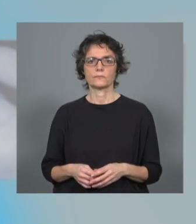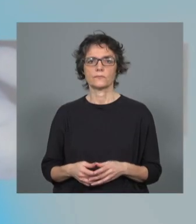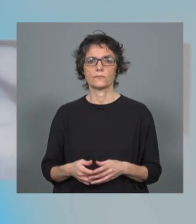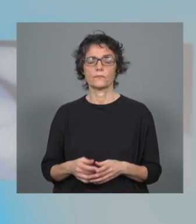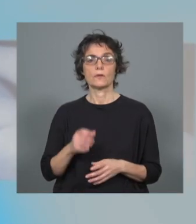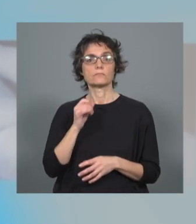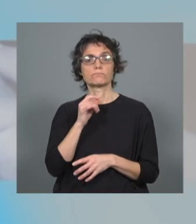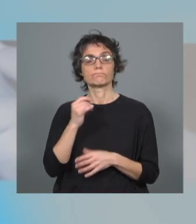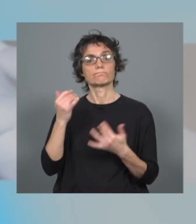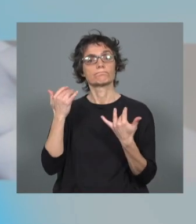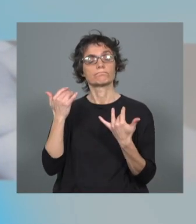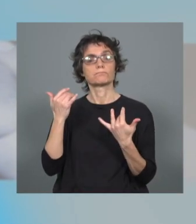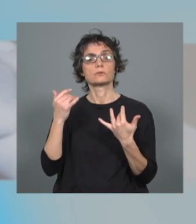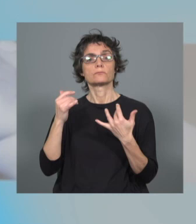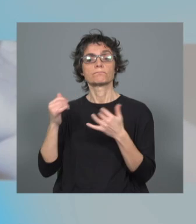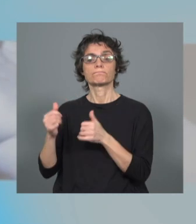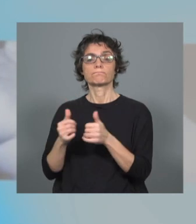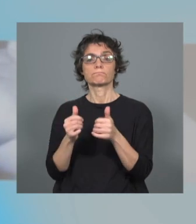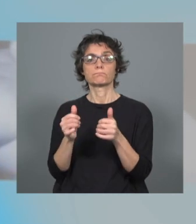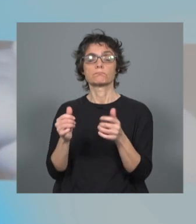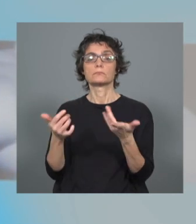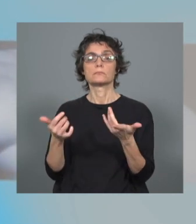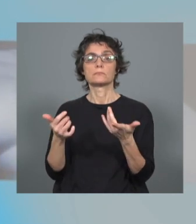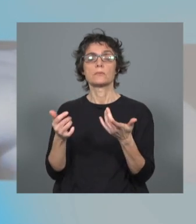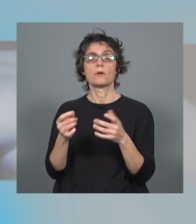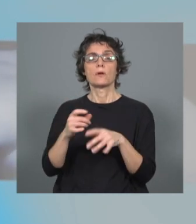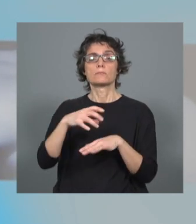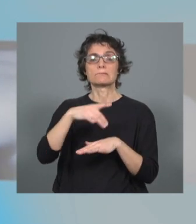Siga a informação que disponibilizamos a cada minuto no portal